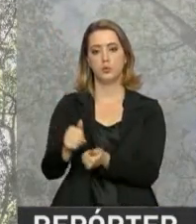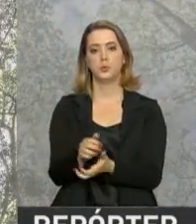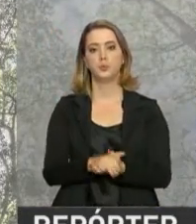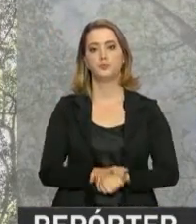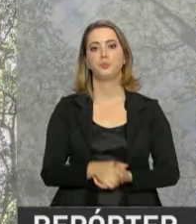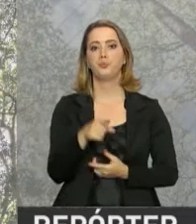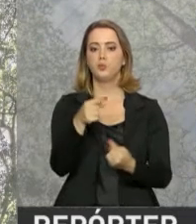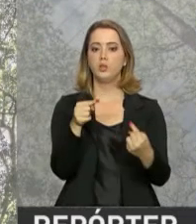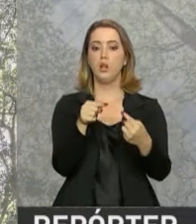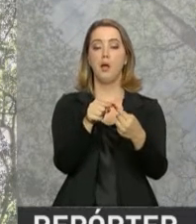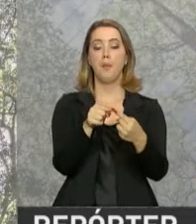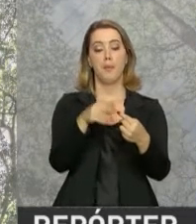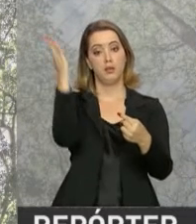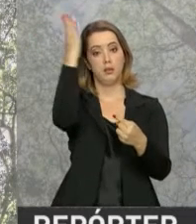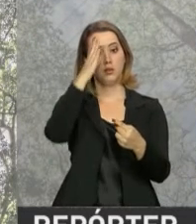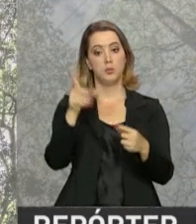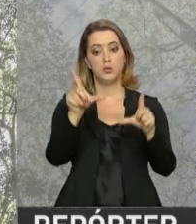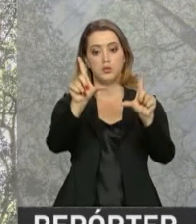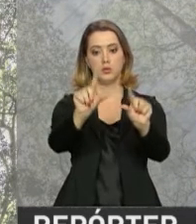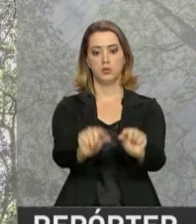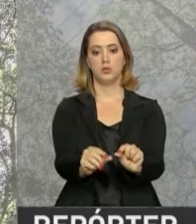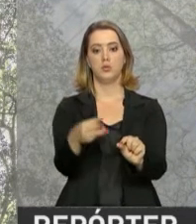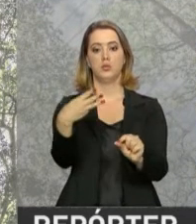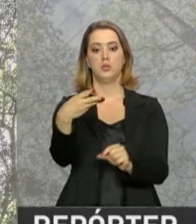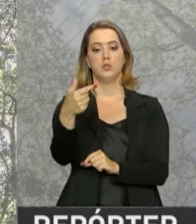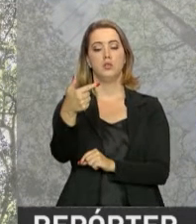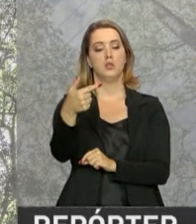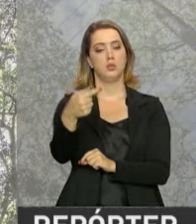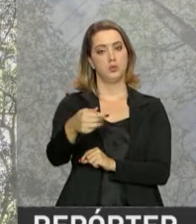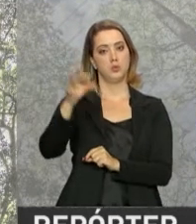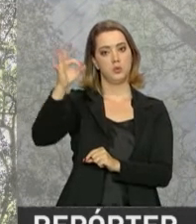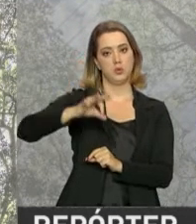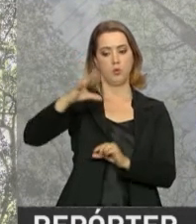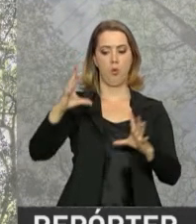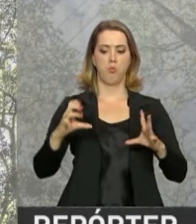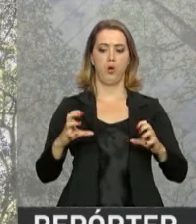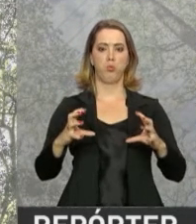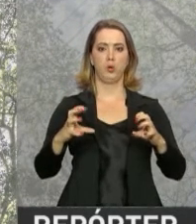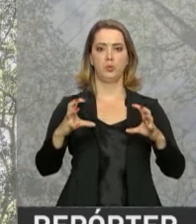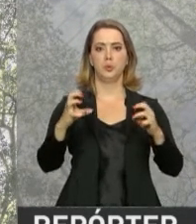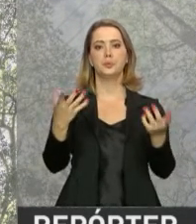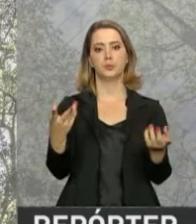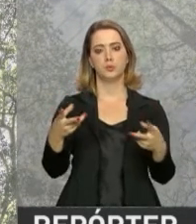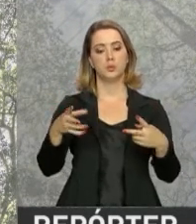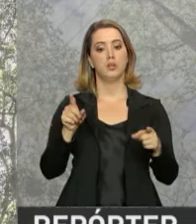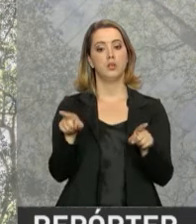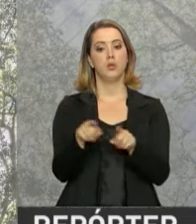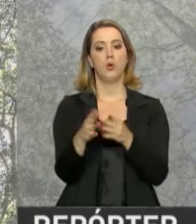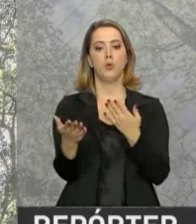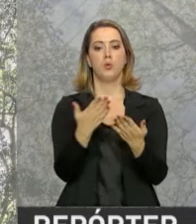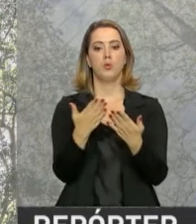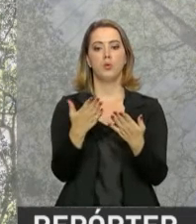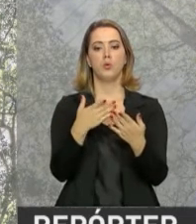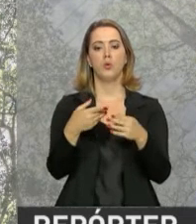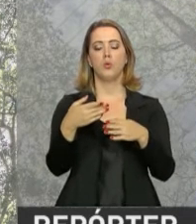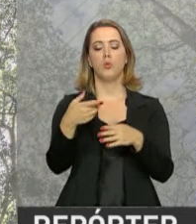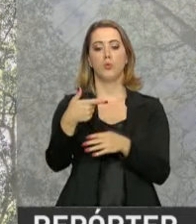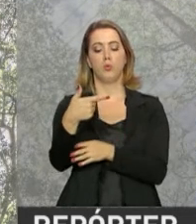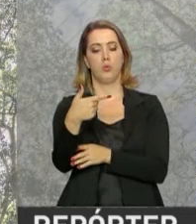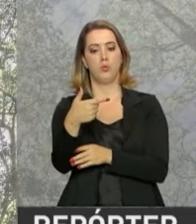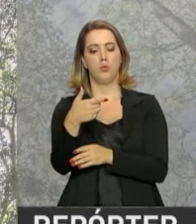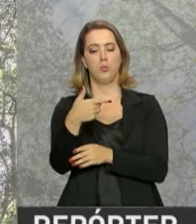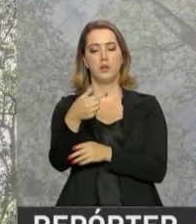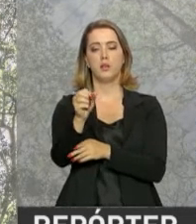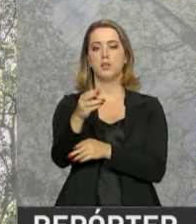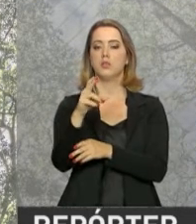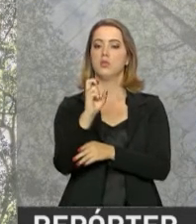reduzir em 37% a emissão de gases de efeito estufa em 2025, se comparado a 2005. Já em 2030, a redução deve